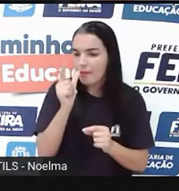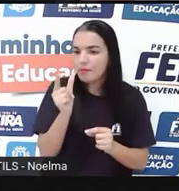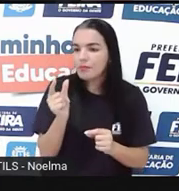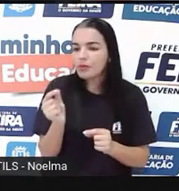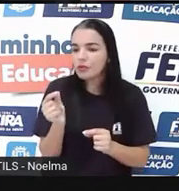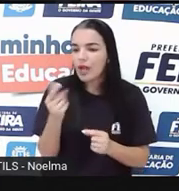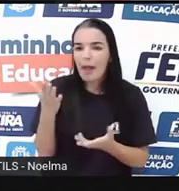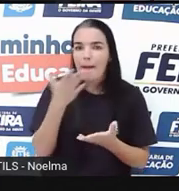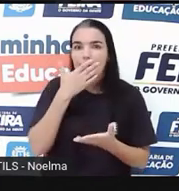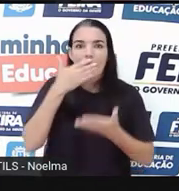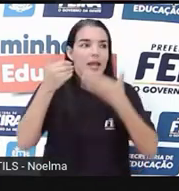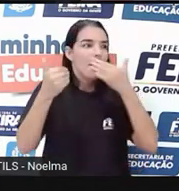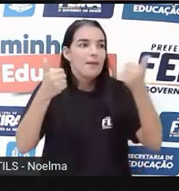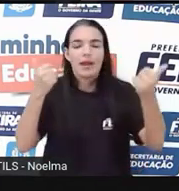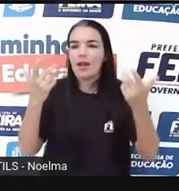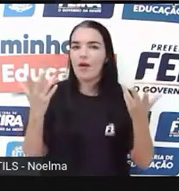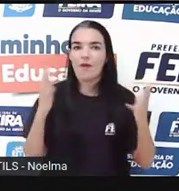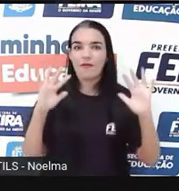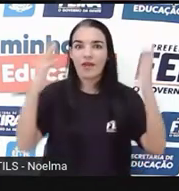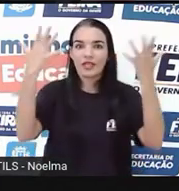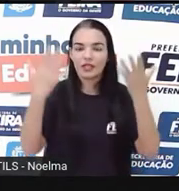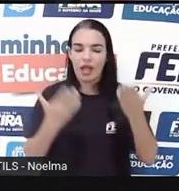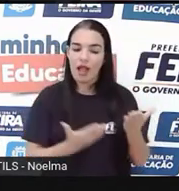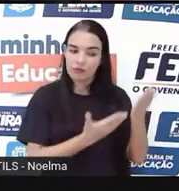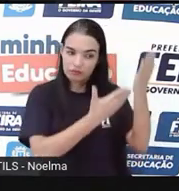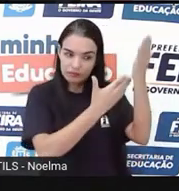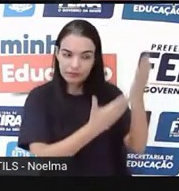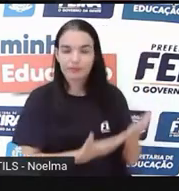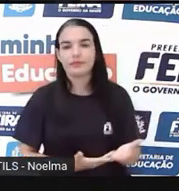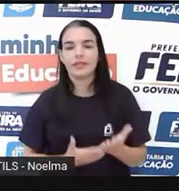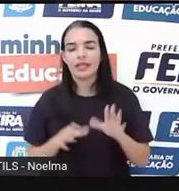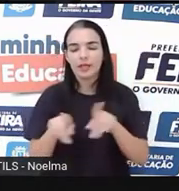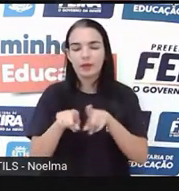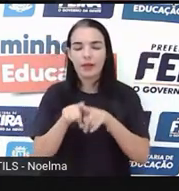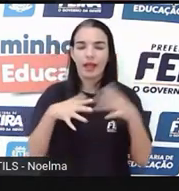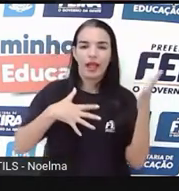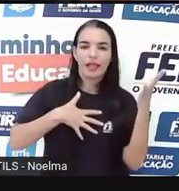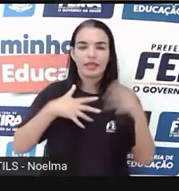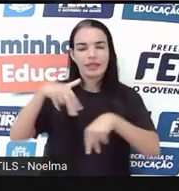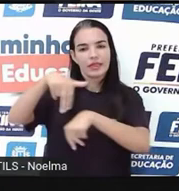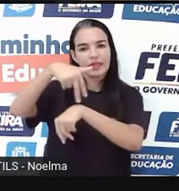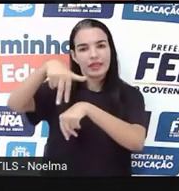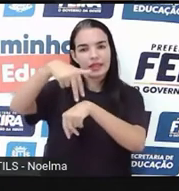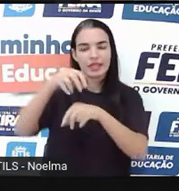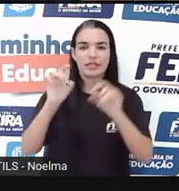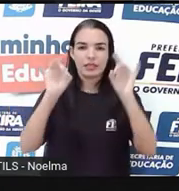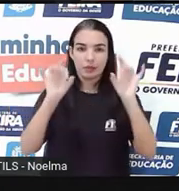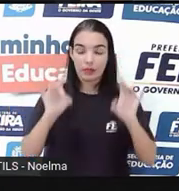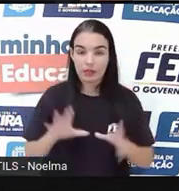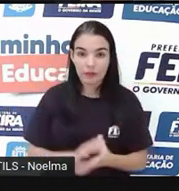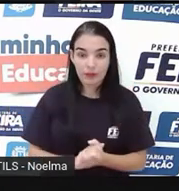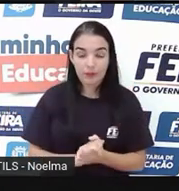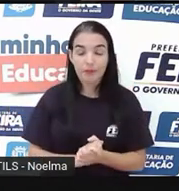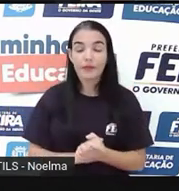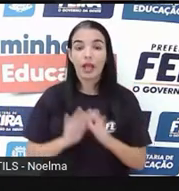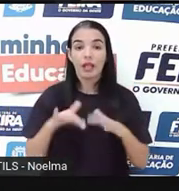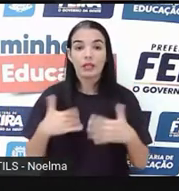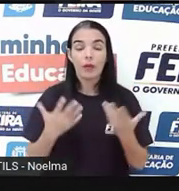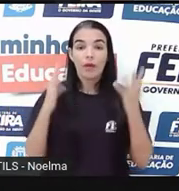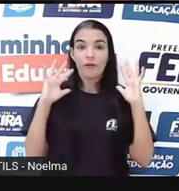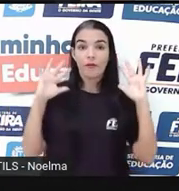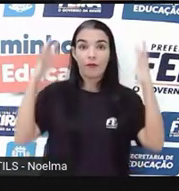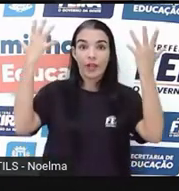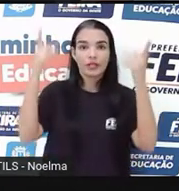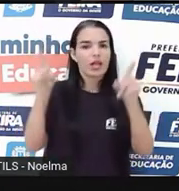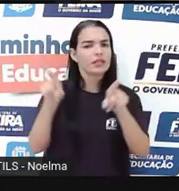sempre em festas com muitas fogueiras e danças específicas. E festas como esta acontecem também